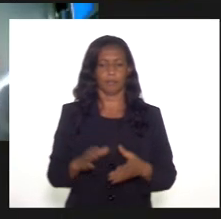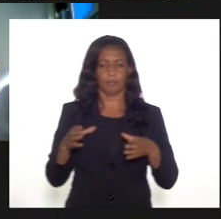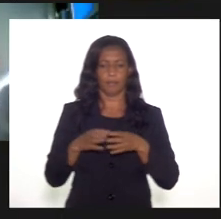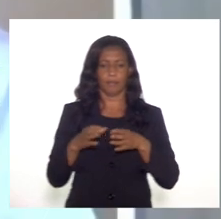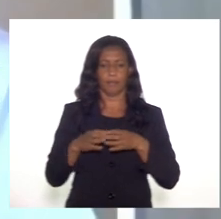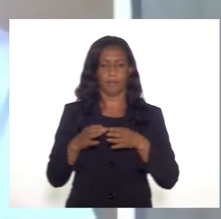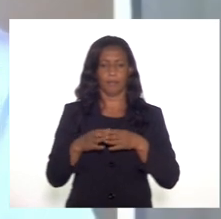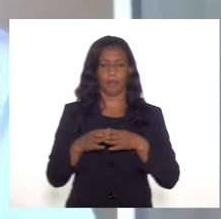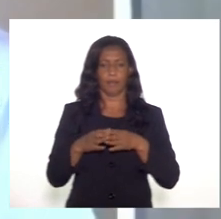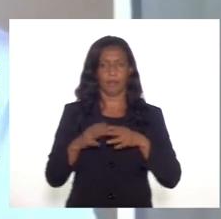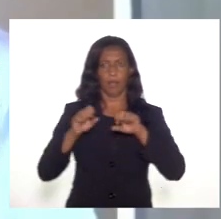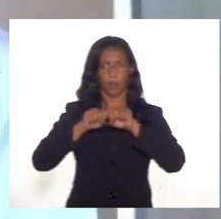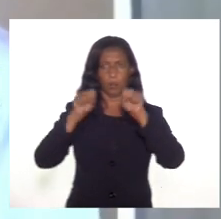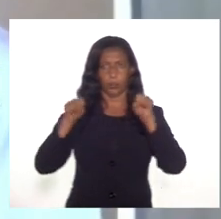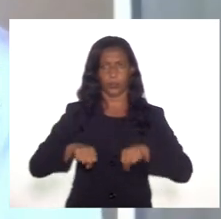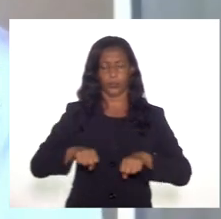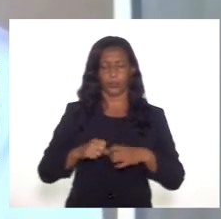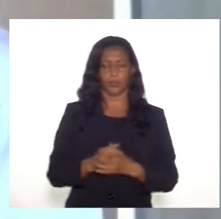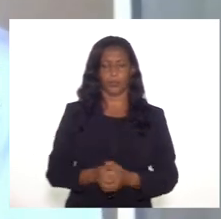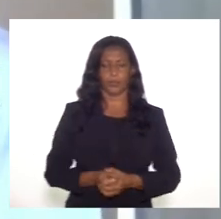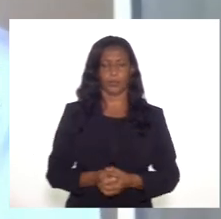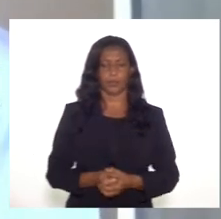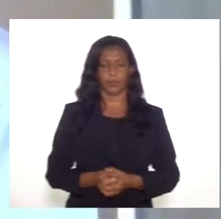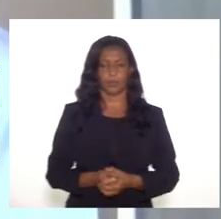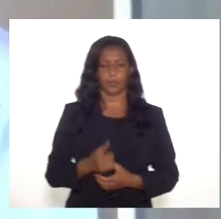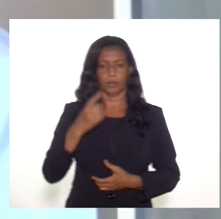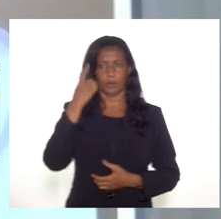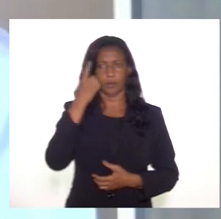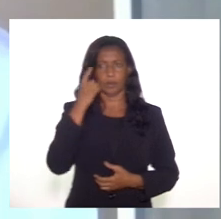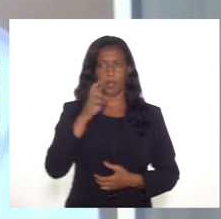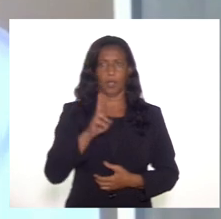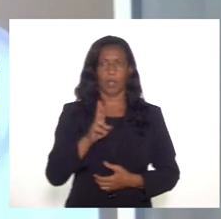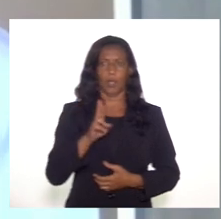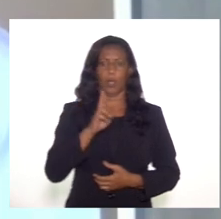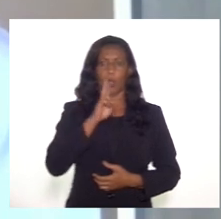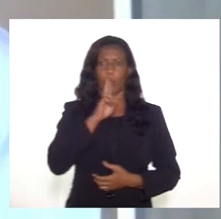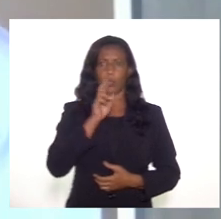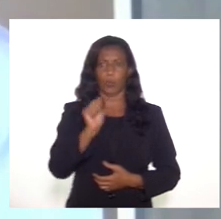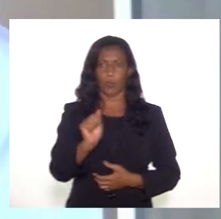Comissão de Servidores Públicos, deputado Rodrigo Amorim,